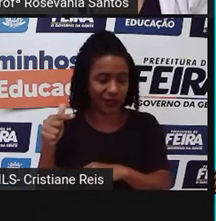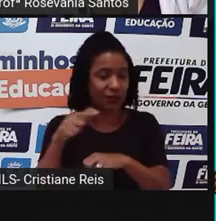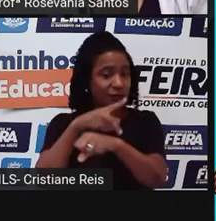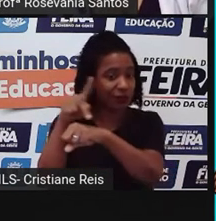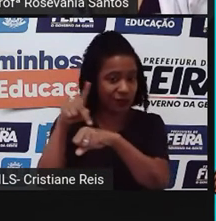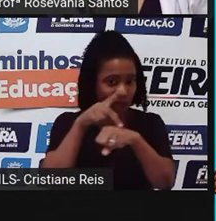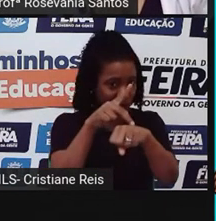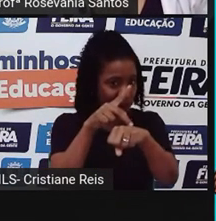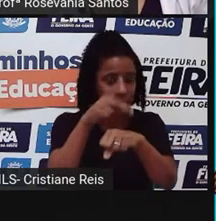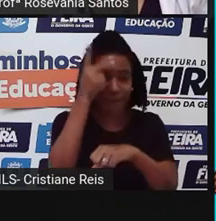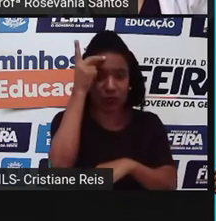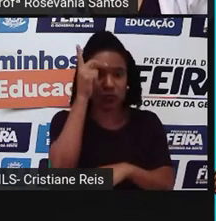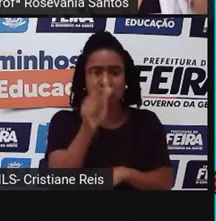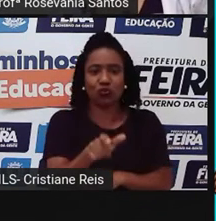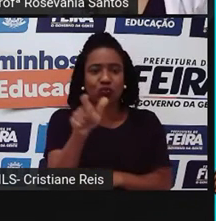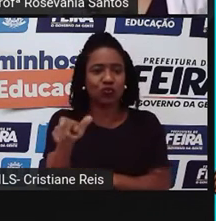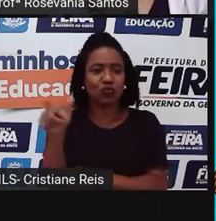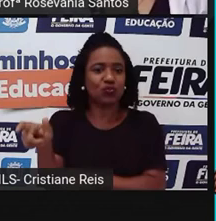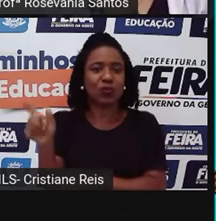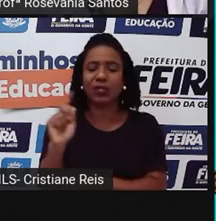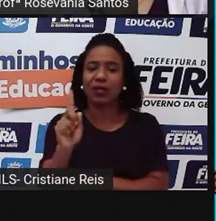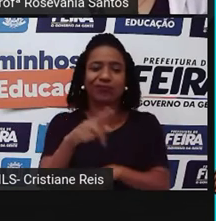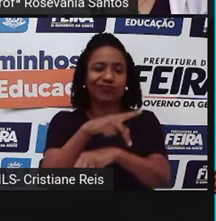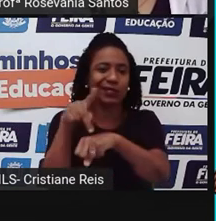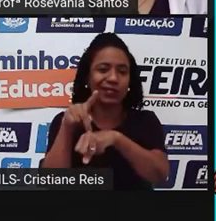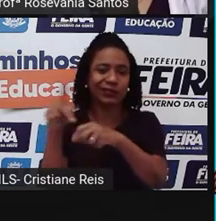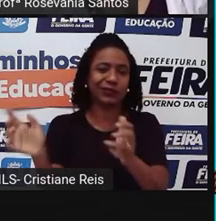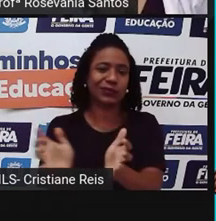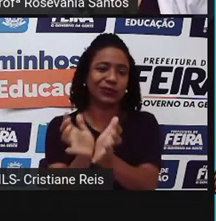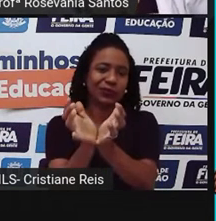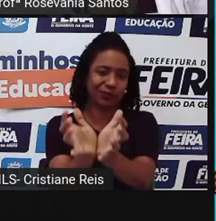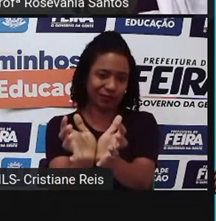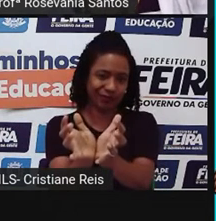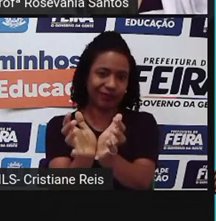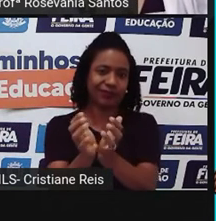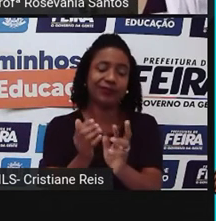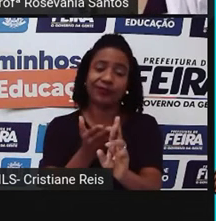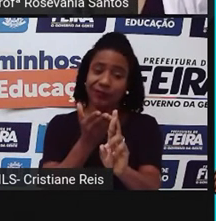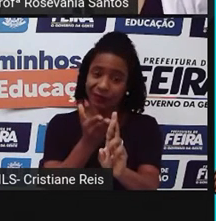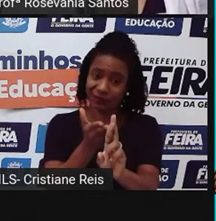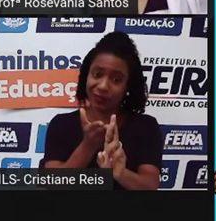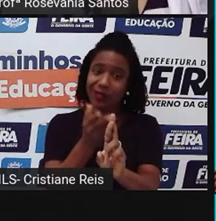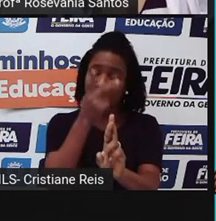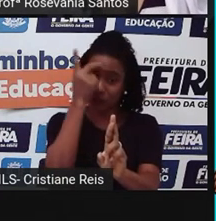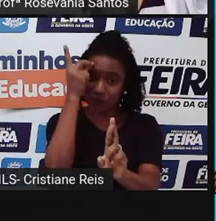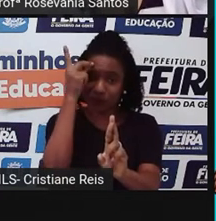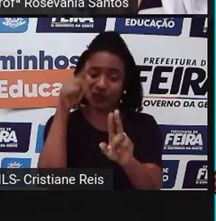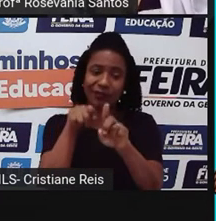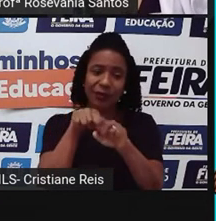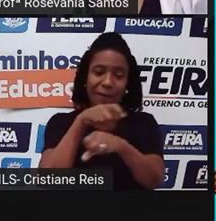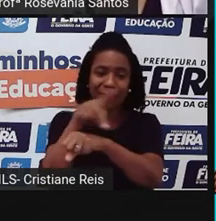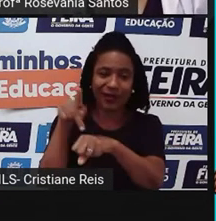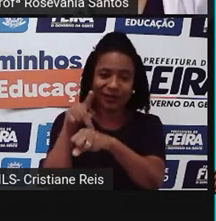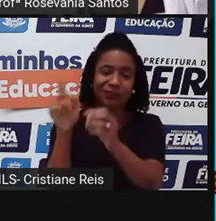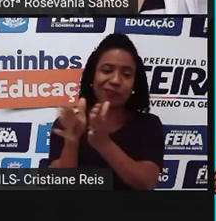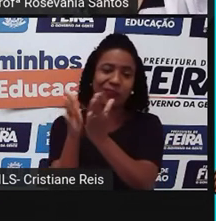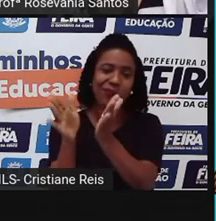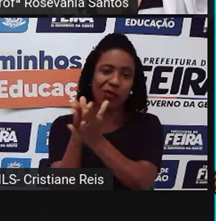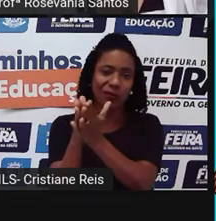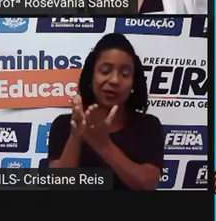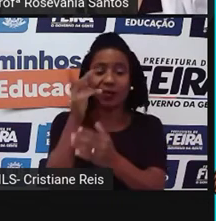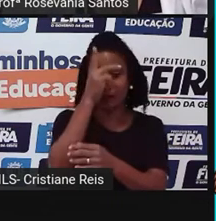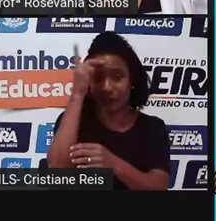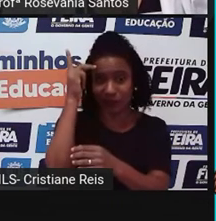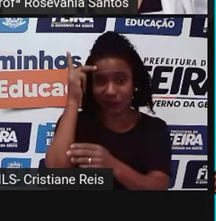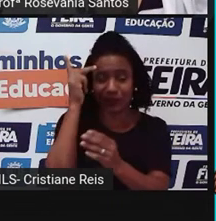os países. Mas que não deixa de ser também referente às pessoas, porque não tem como você dizer que o país é pobre e